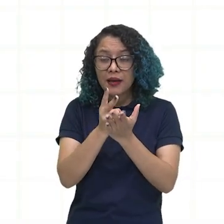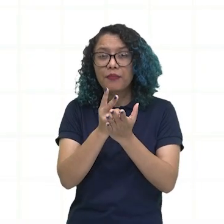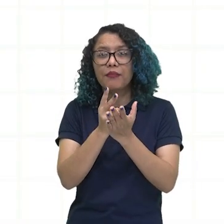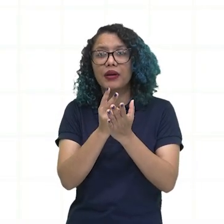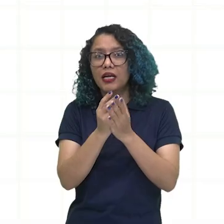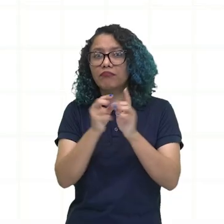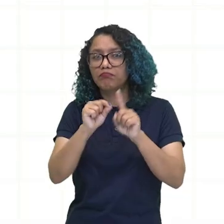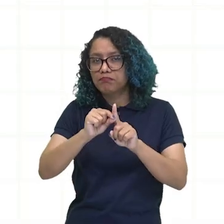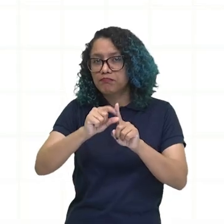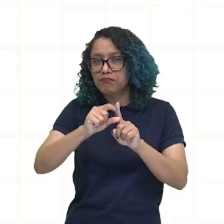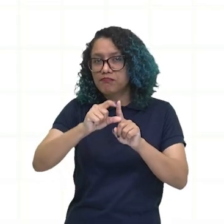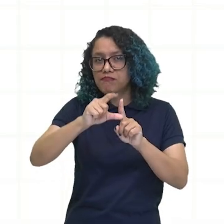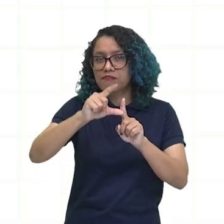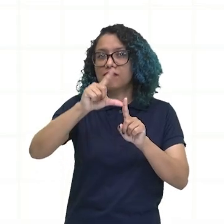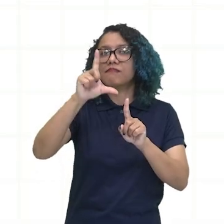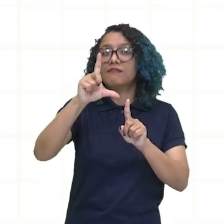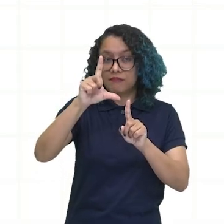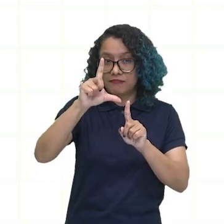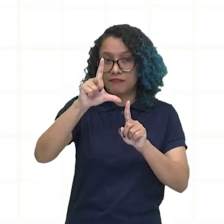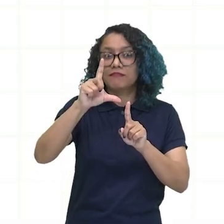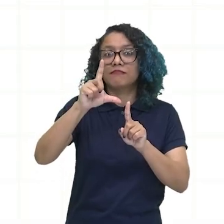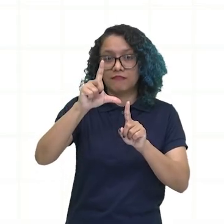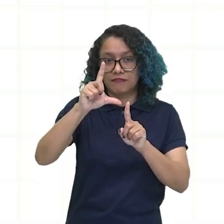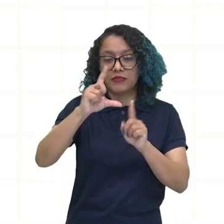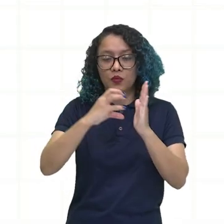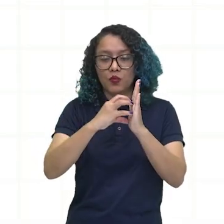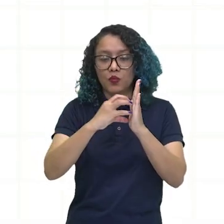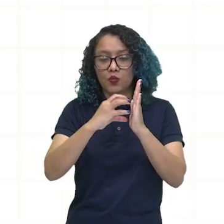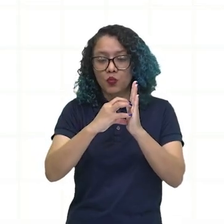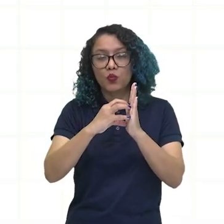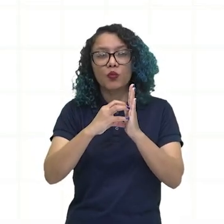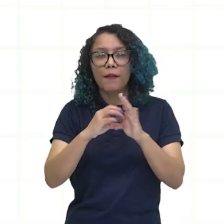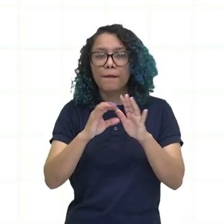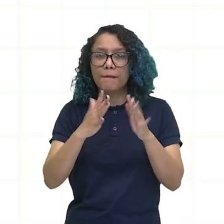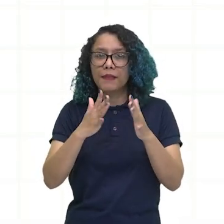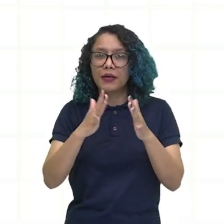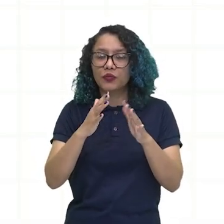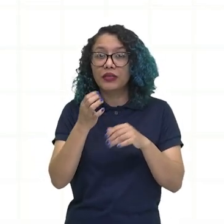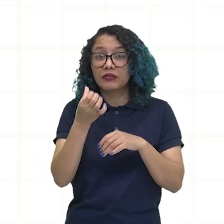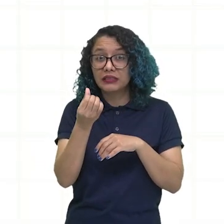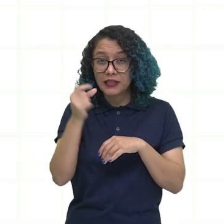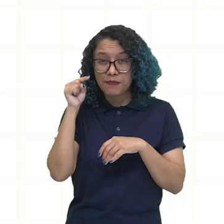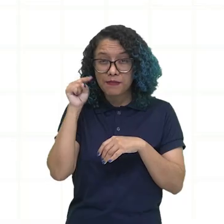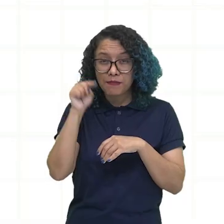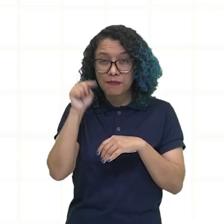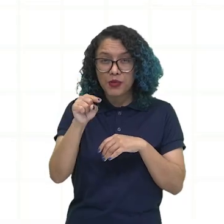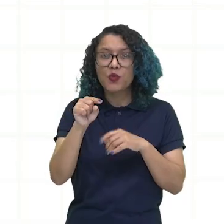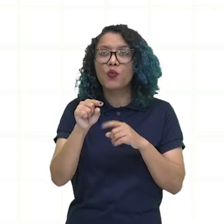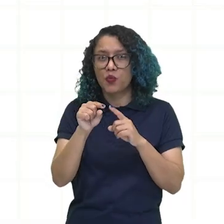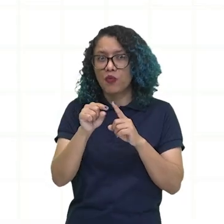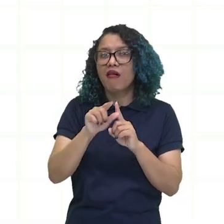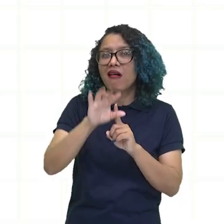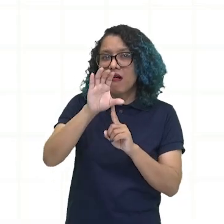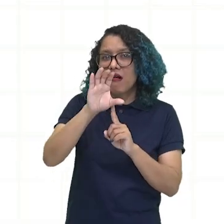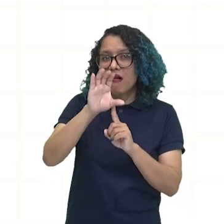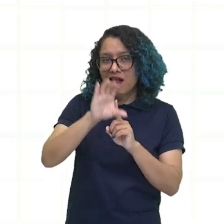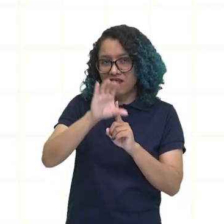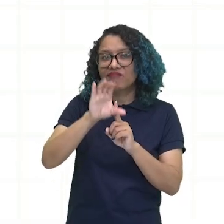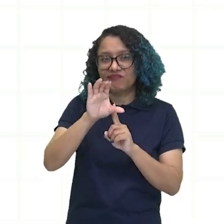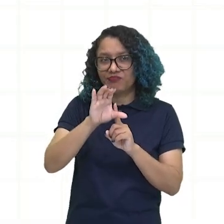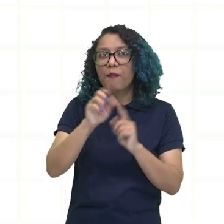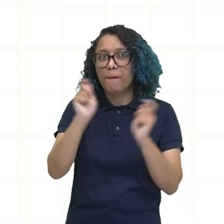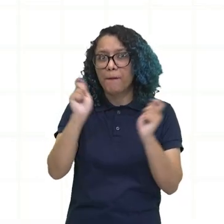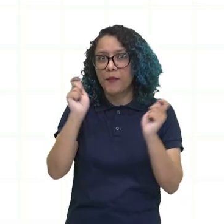Aumentando, certo? E no núcleo pode chegar a 6.000 graus Celsius. Então, com isso,